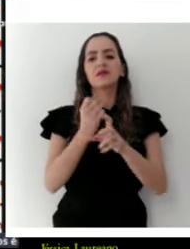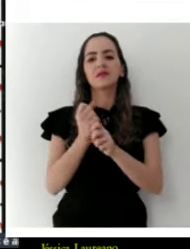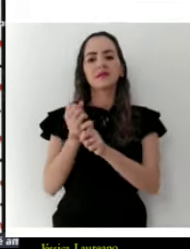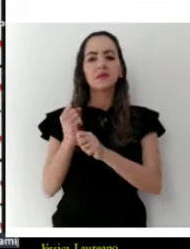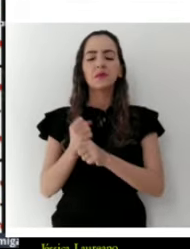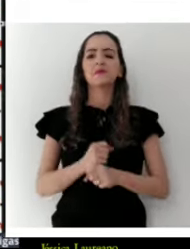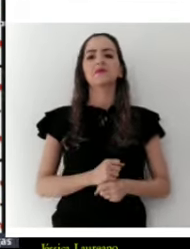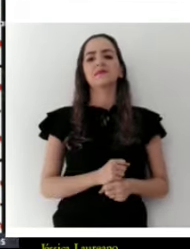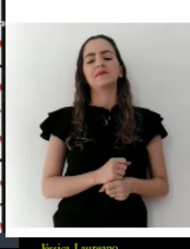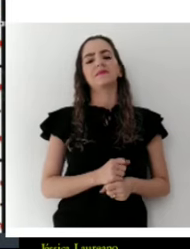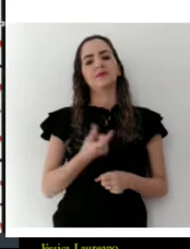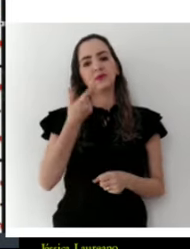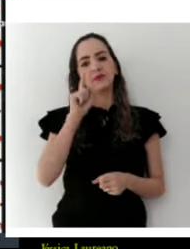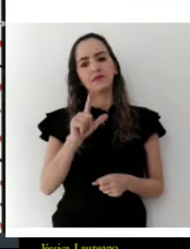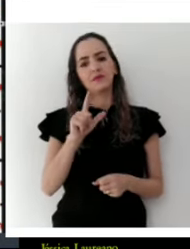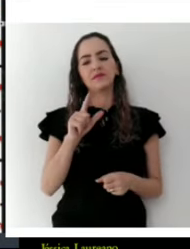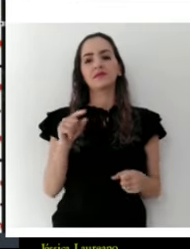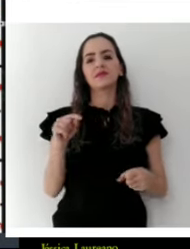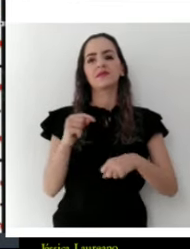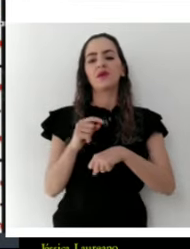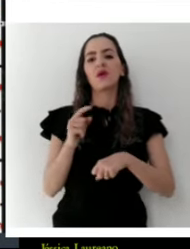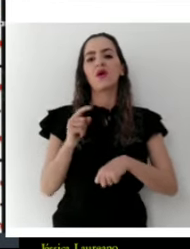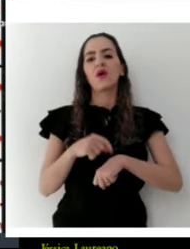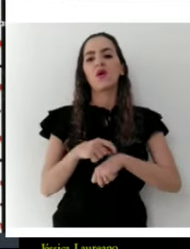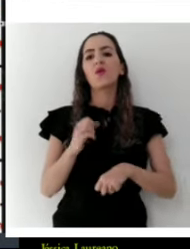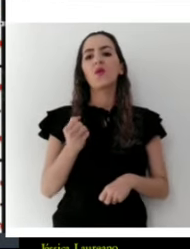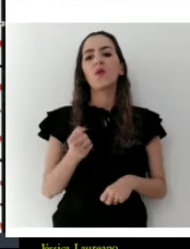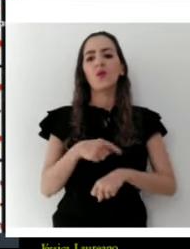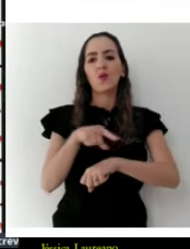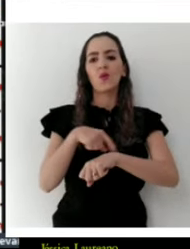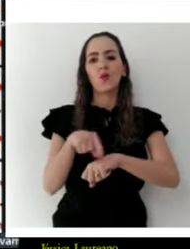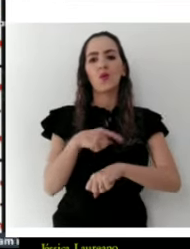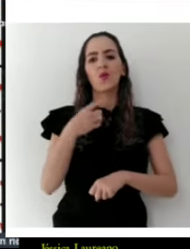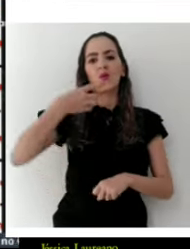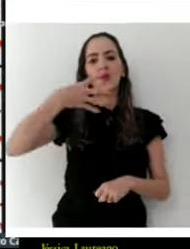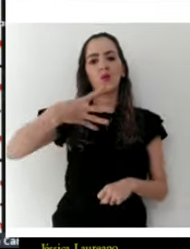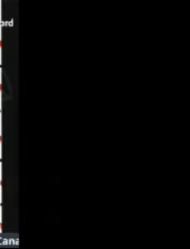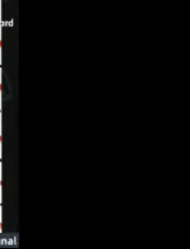deu 42, como o colega botou aí no chat. Parabéns, colega, você acertou.